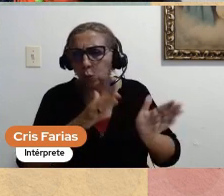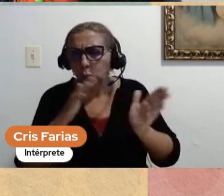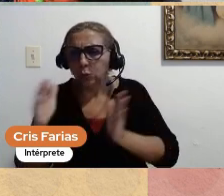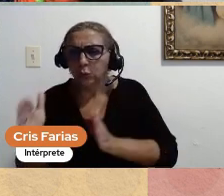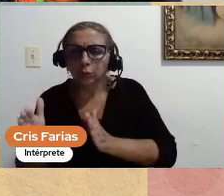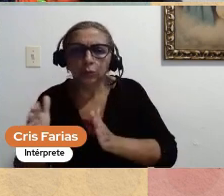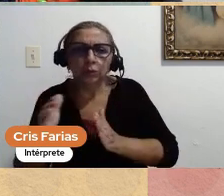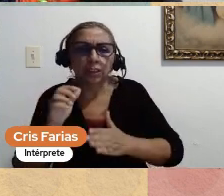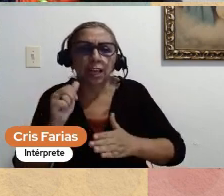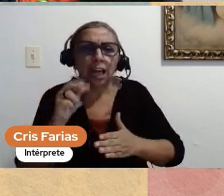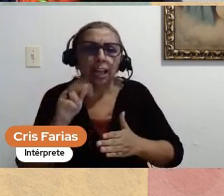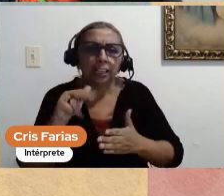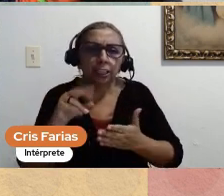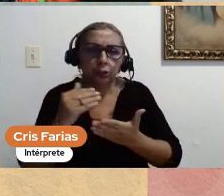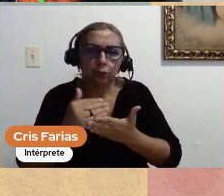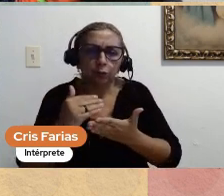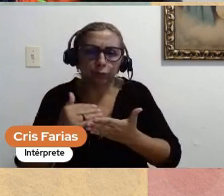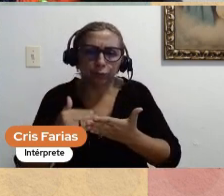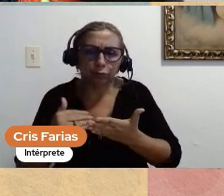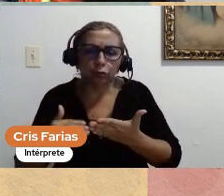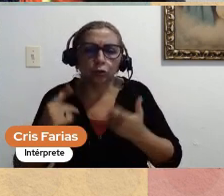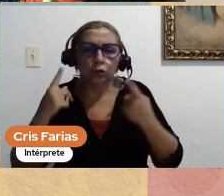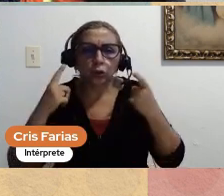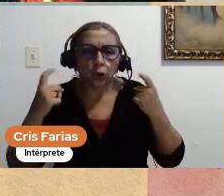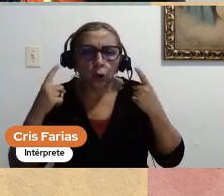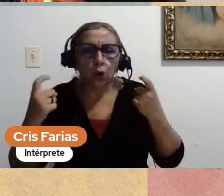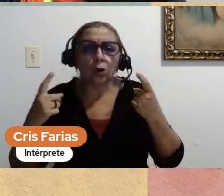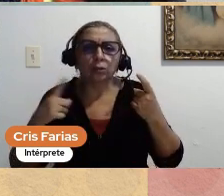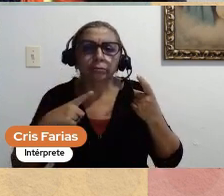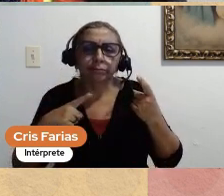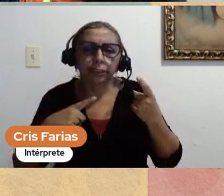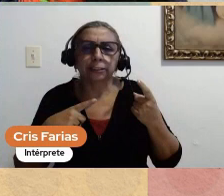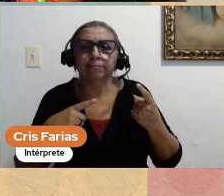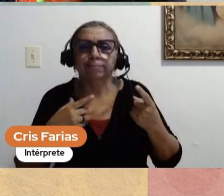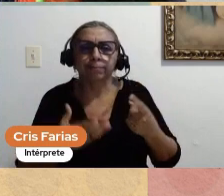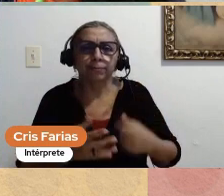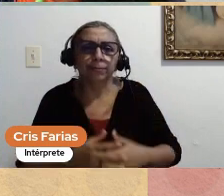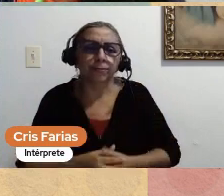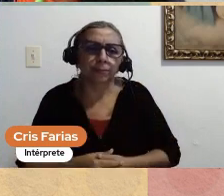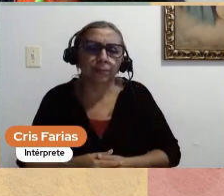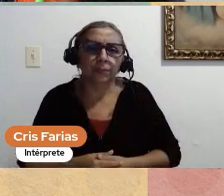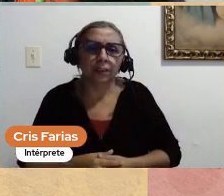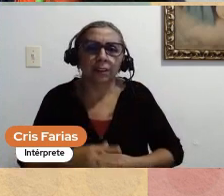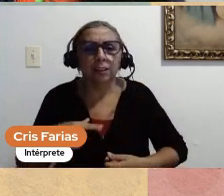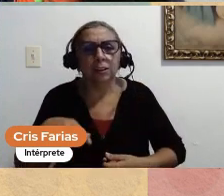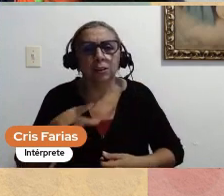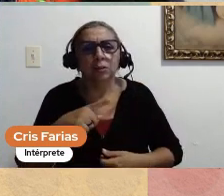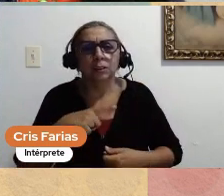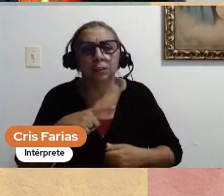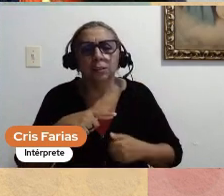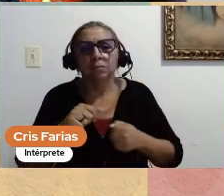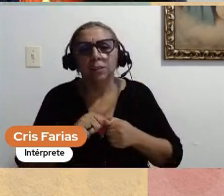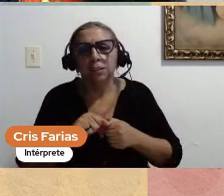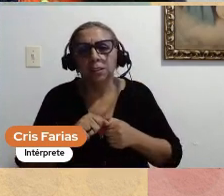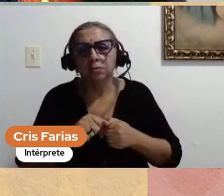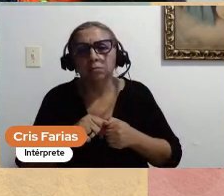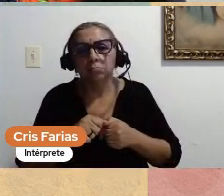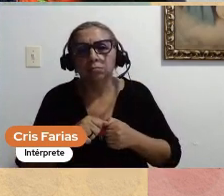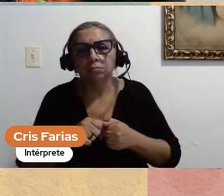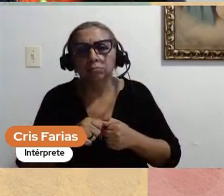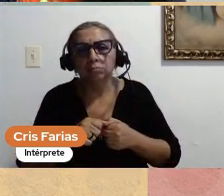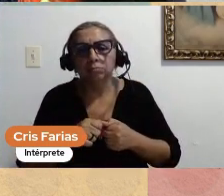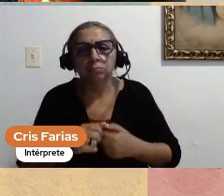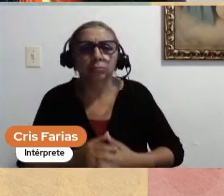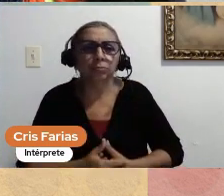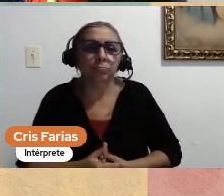dos arquivos sonoros, dos documentos sonoros como entrevistas, chegamos à constatação de que o que estava sendo